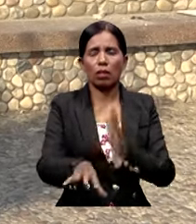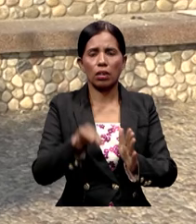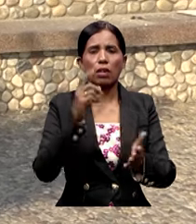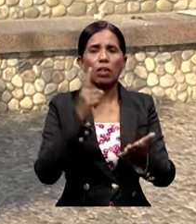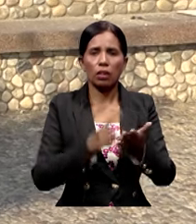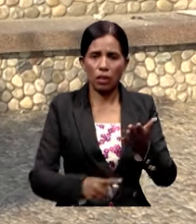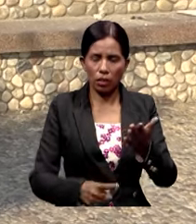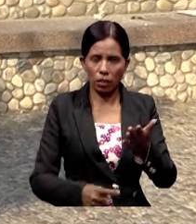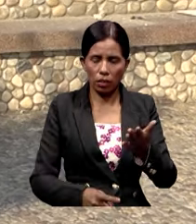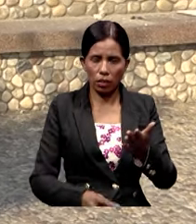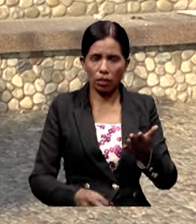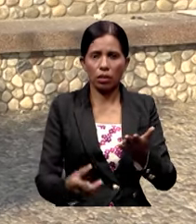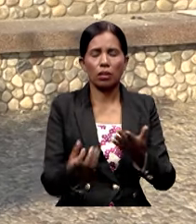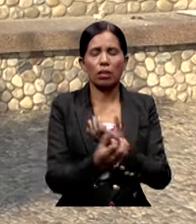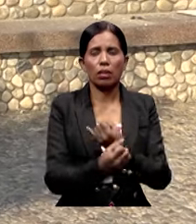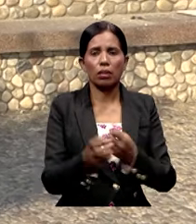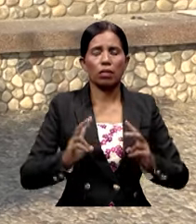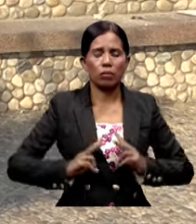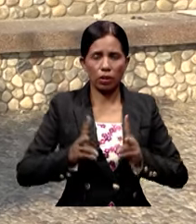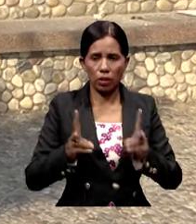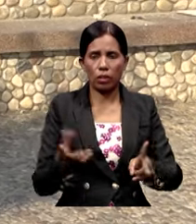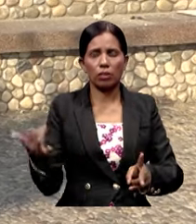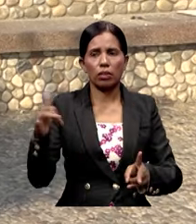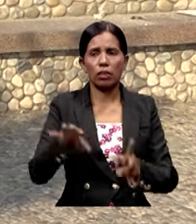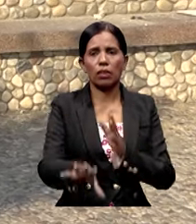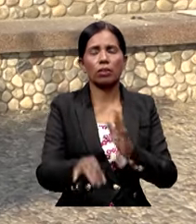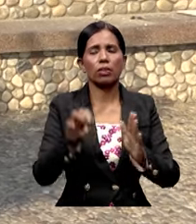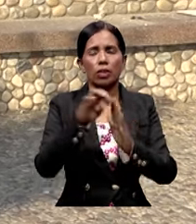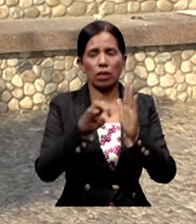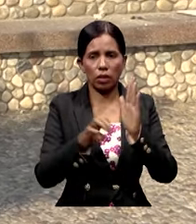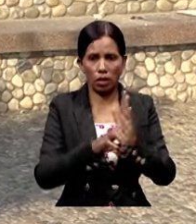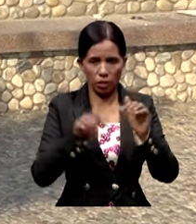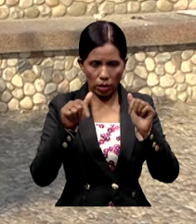maka heroi no heroi nesir seluk hetan ona kusi estado irane.